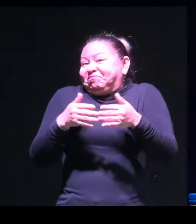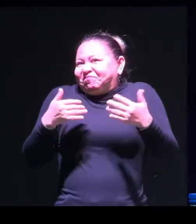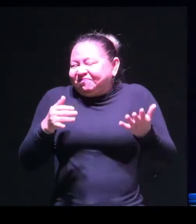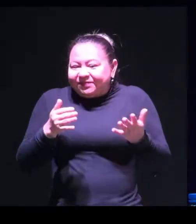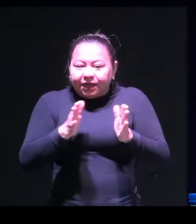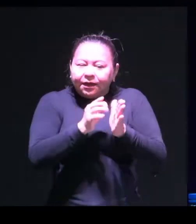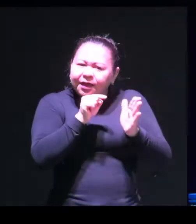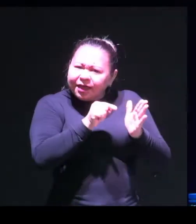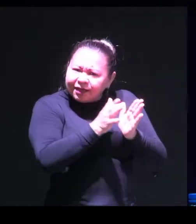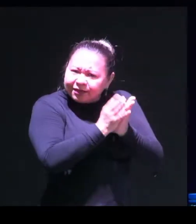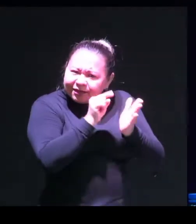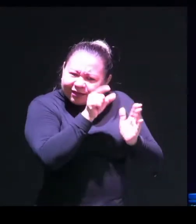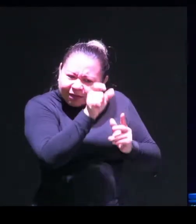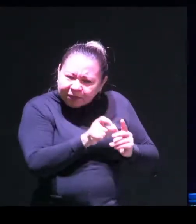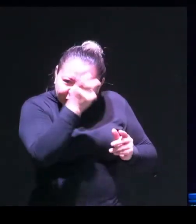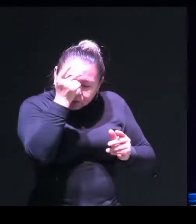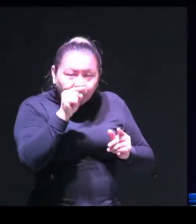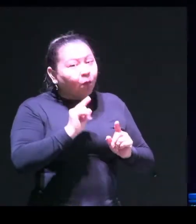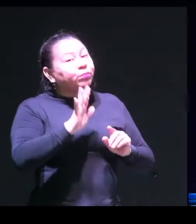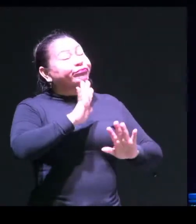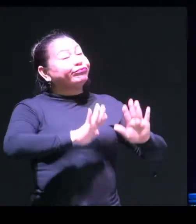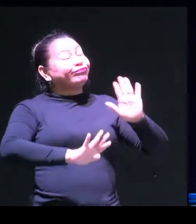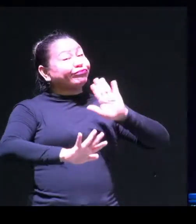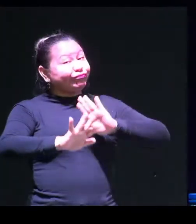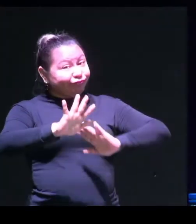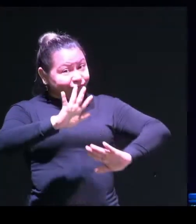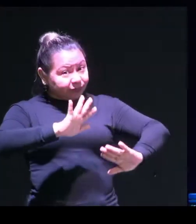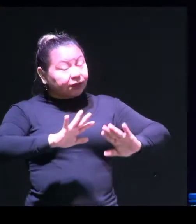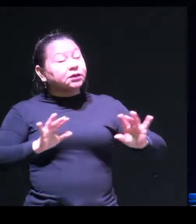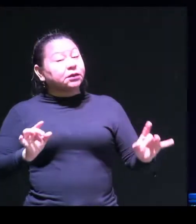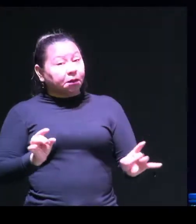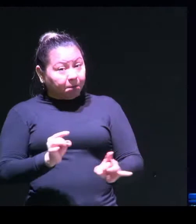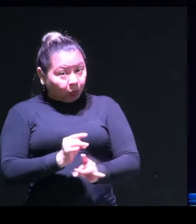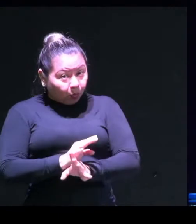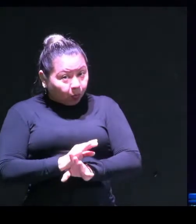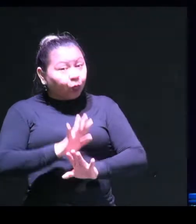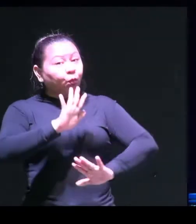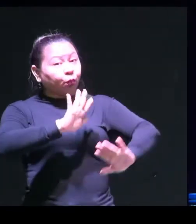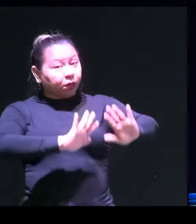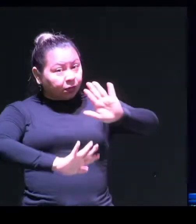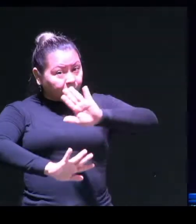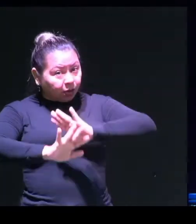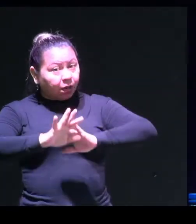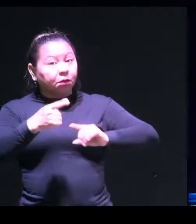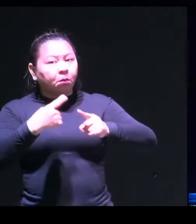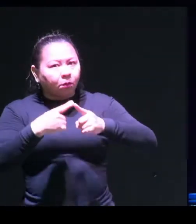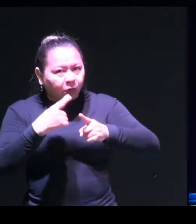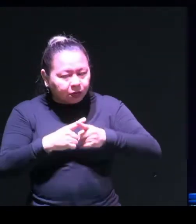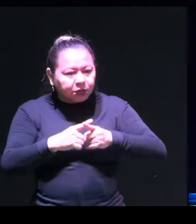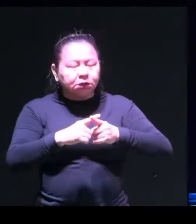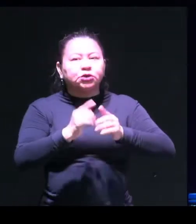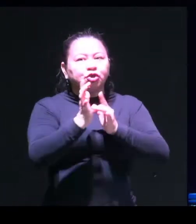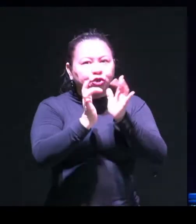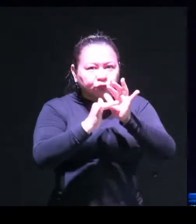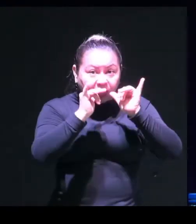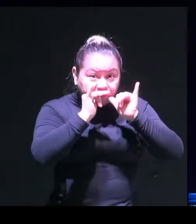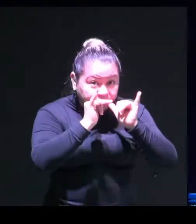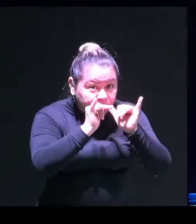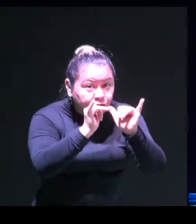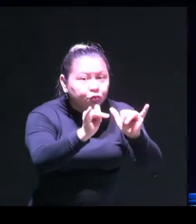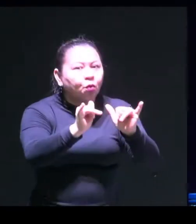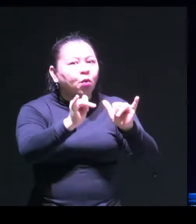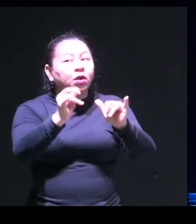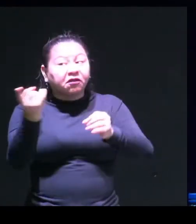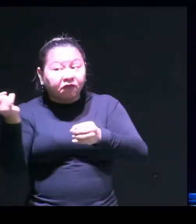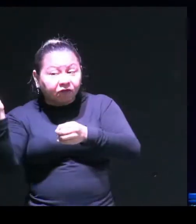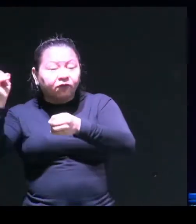manda a gente adverti-los, ou admoestá-los. Irmão, se prepara. Ele disse que virá como ladrão à noite. Ele disse que aqueles que